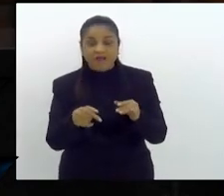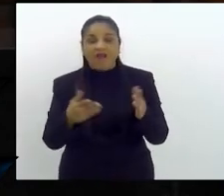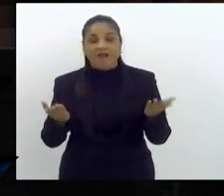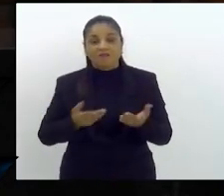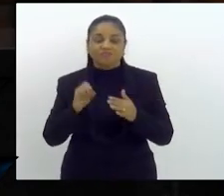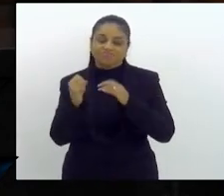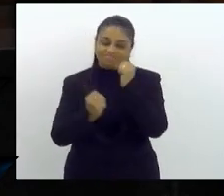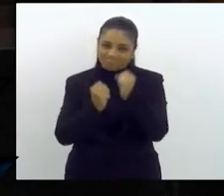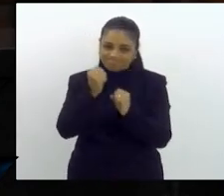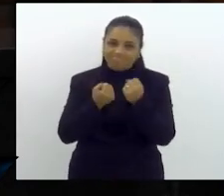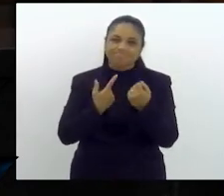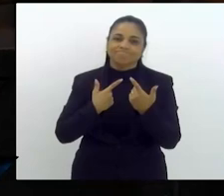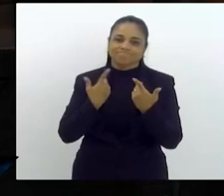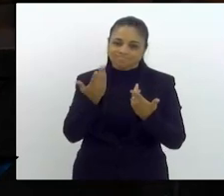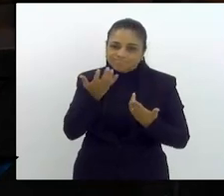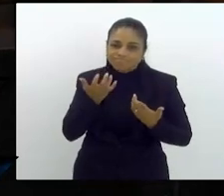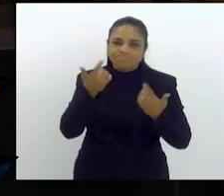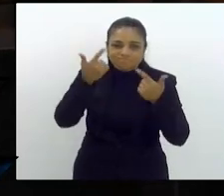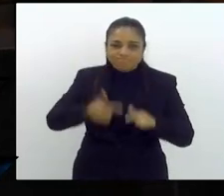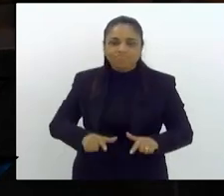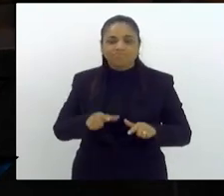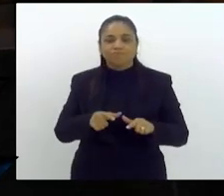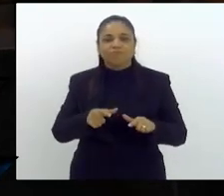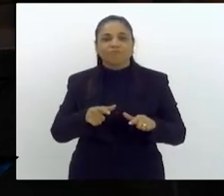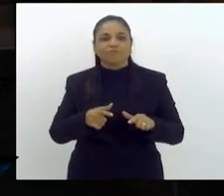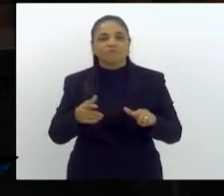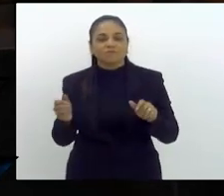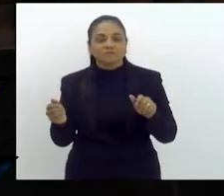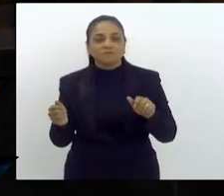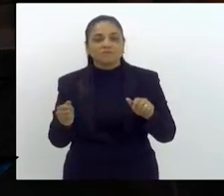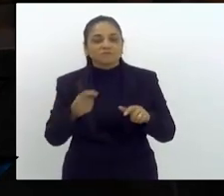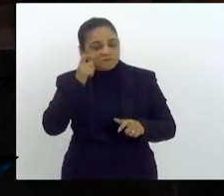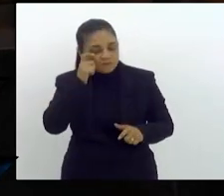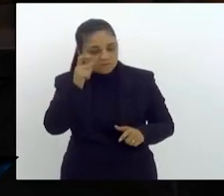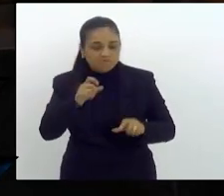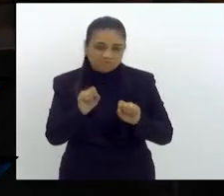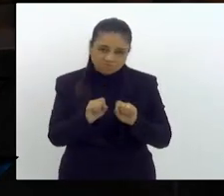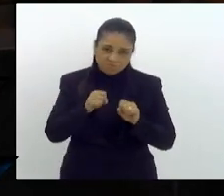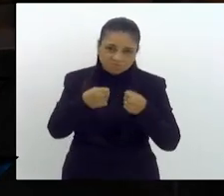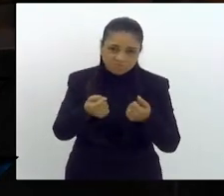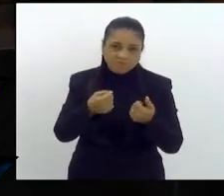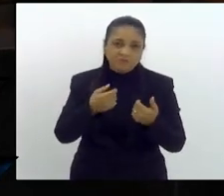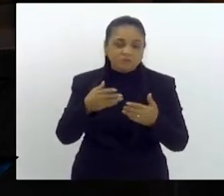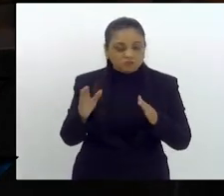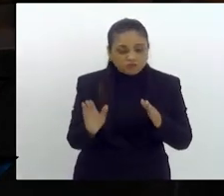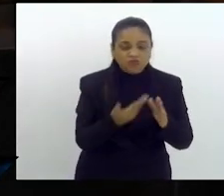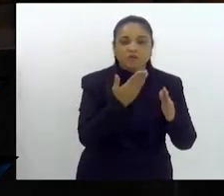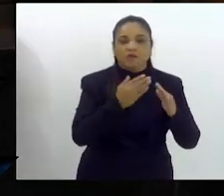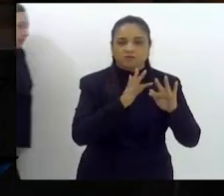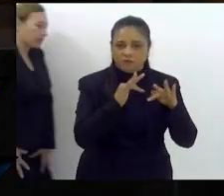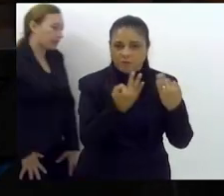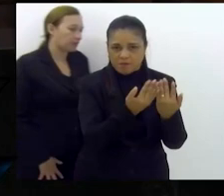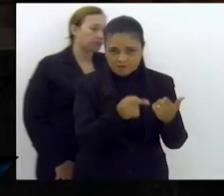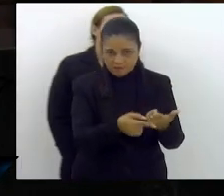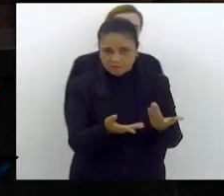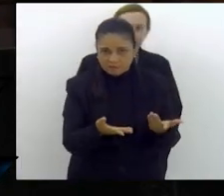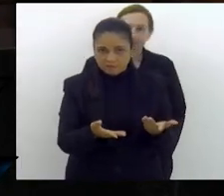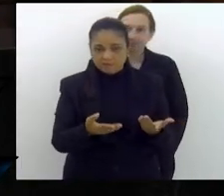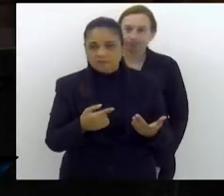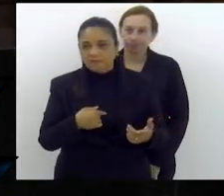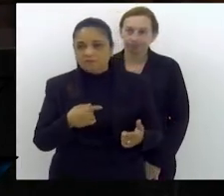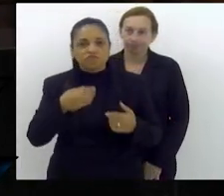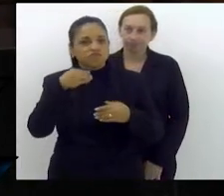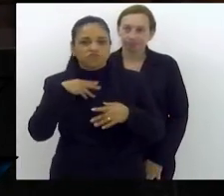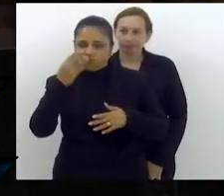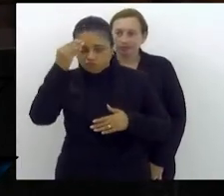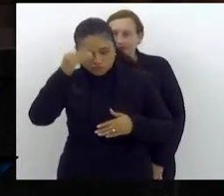das concessionárias junto daqueles do poder público que defende os seus interesses para poder retomar essa ideia de tirar as famílias e a gente não vai